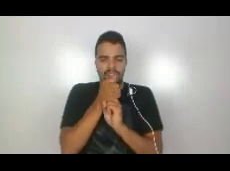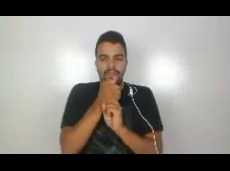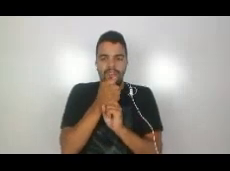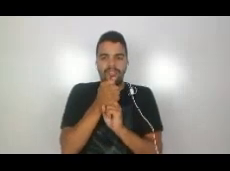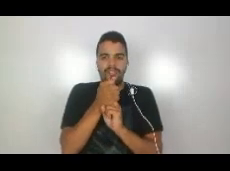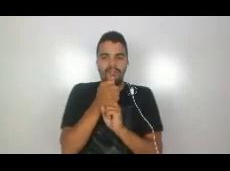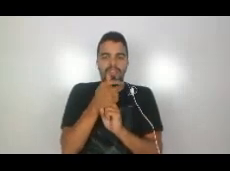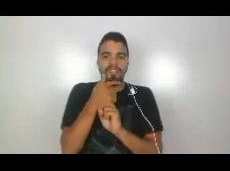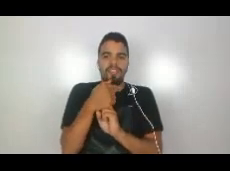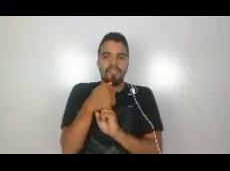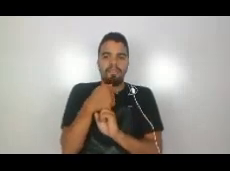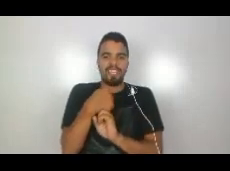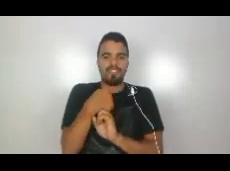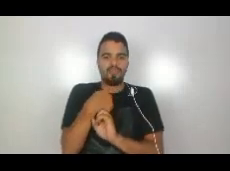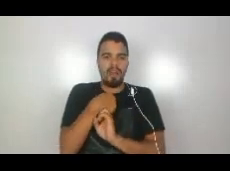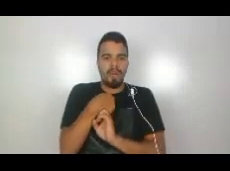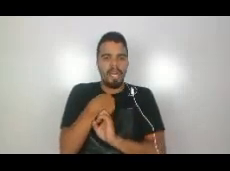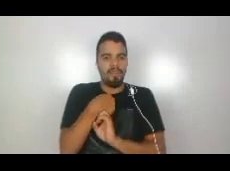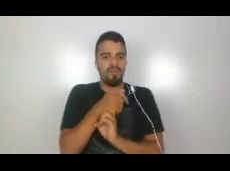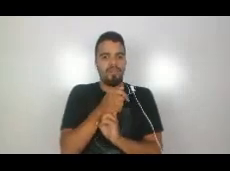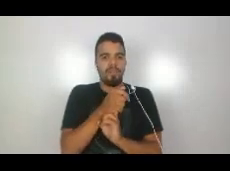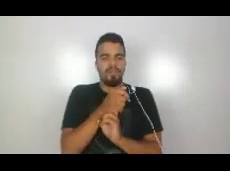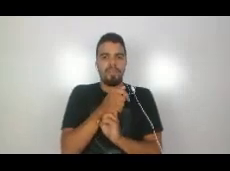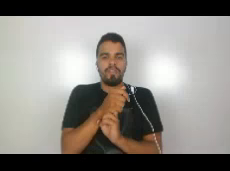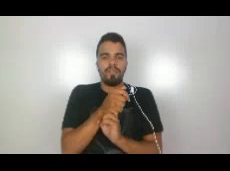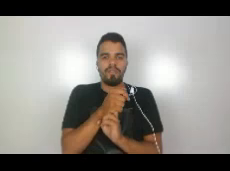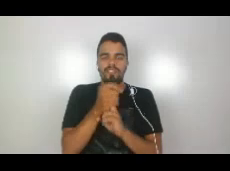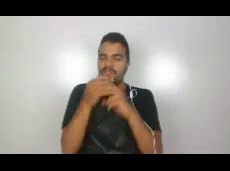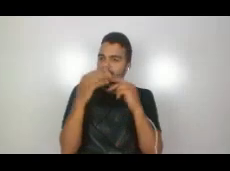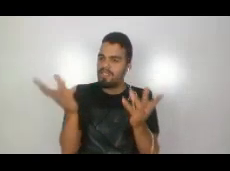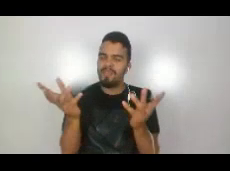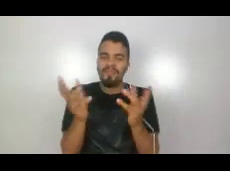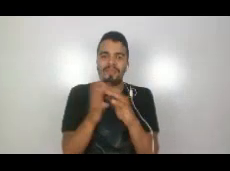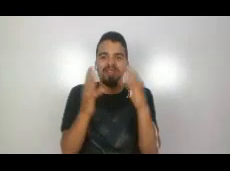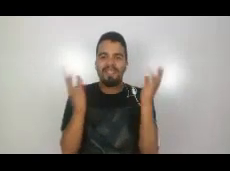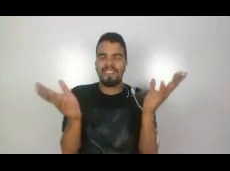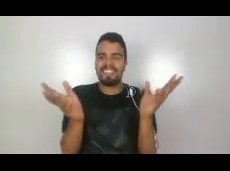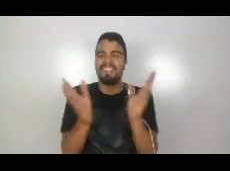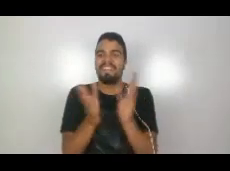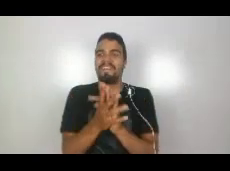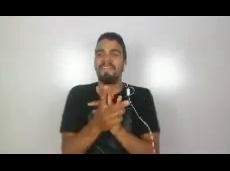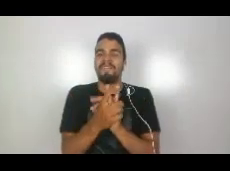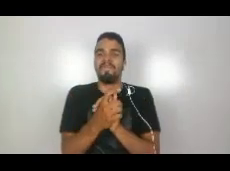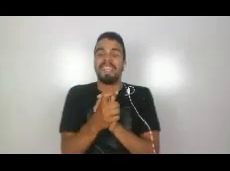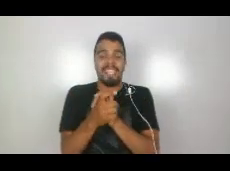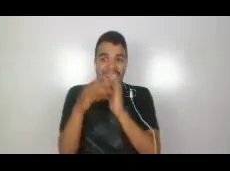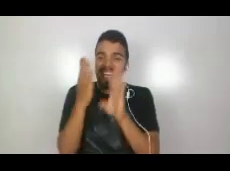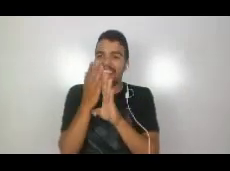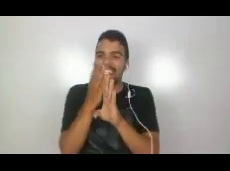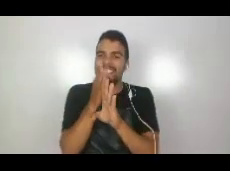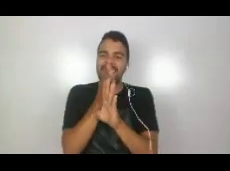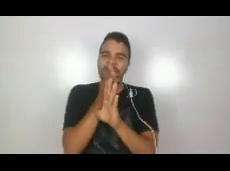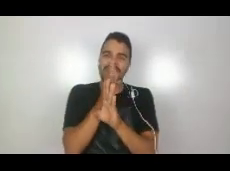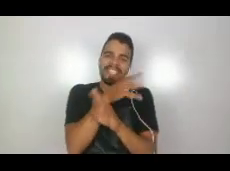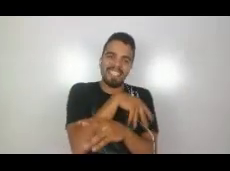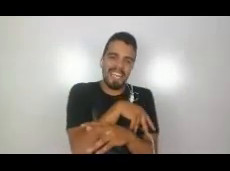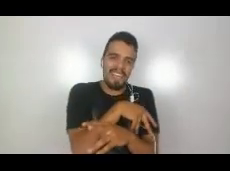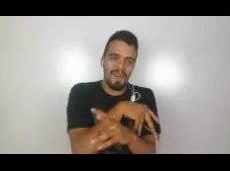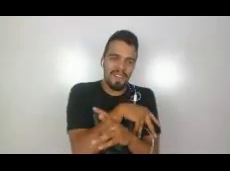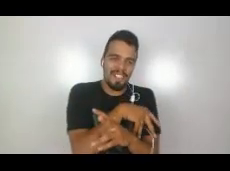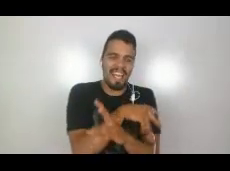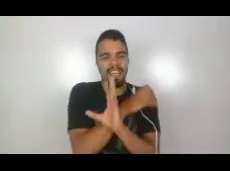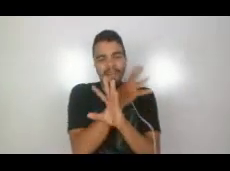não ensinou o pronome pessoal eu, o senhor não ensinou, como é que eu vou fazer? Tem nas